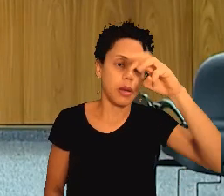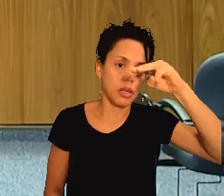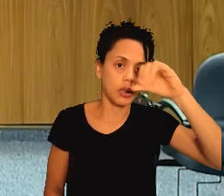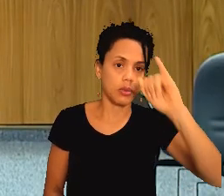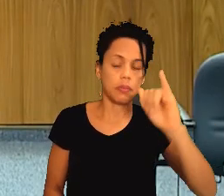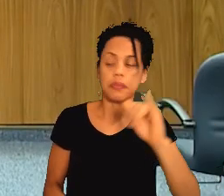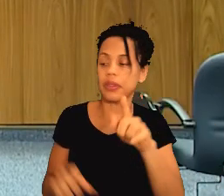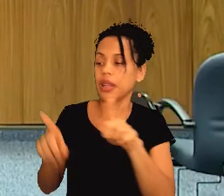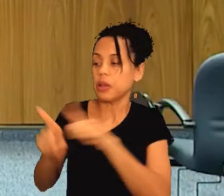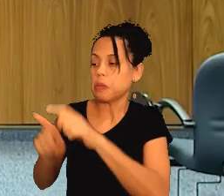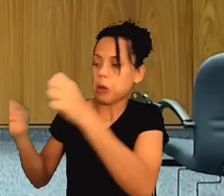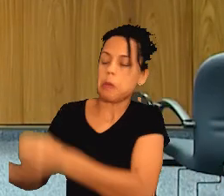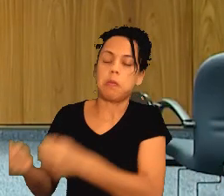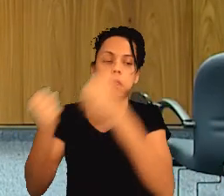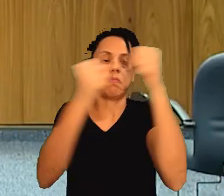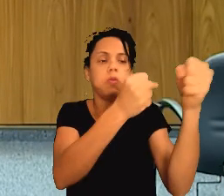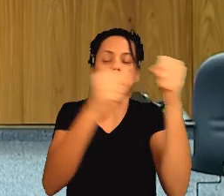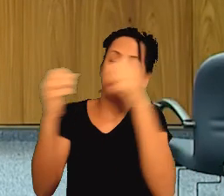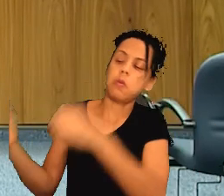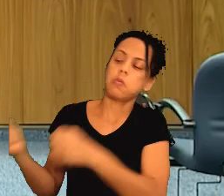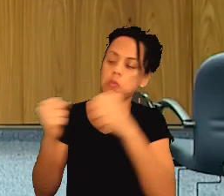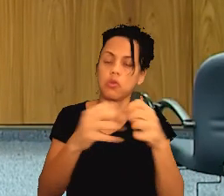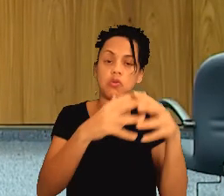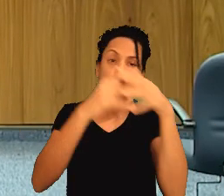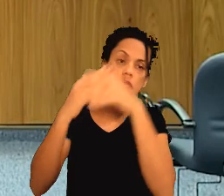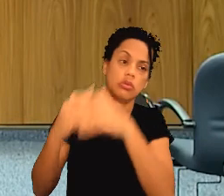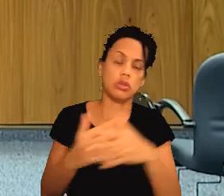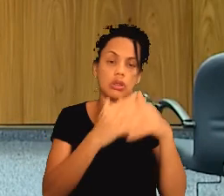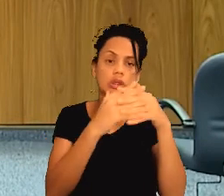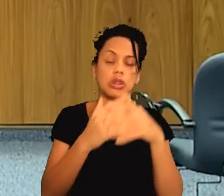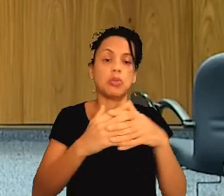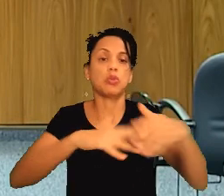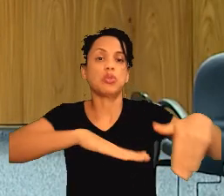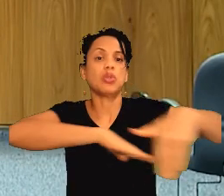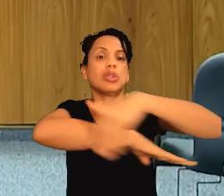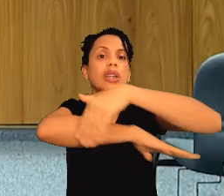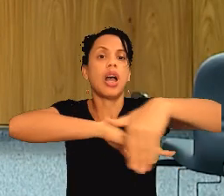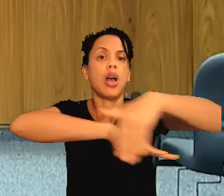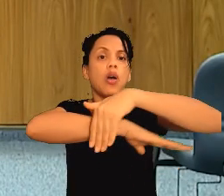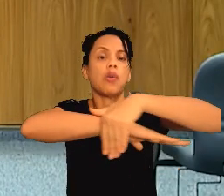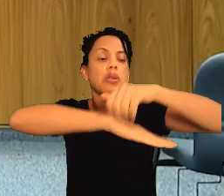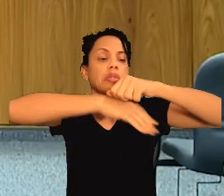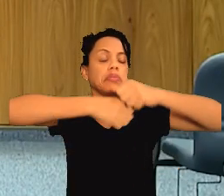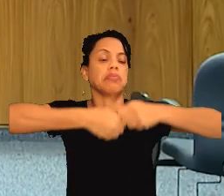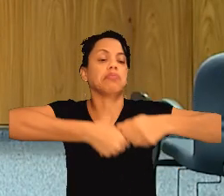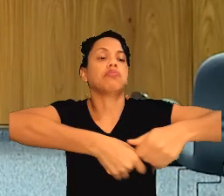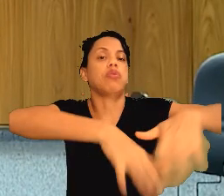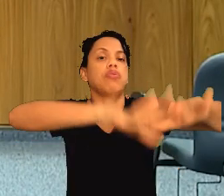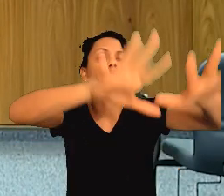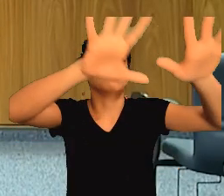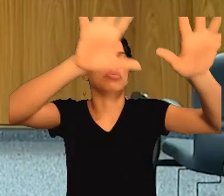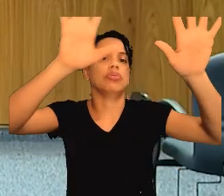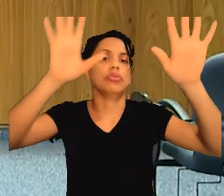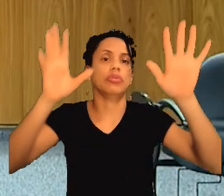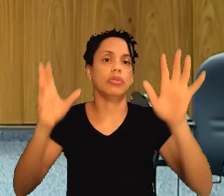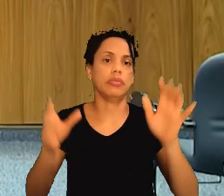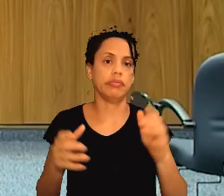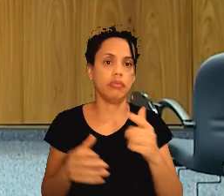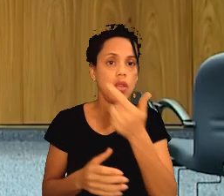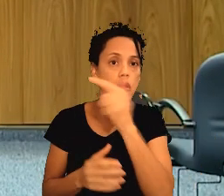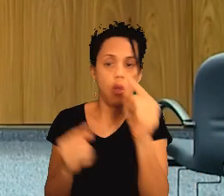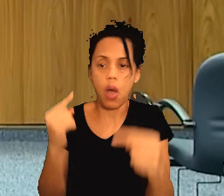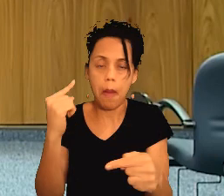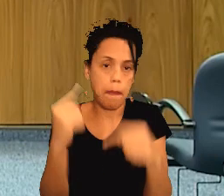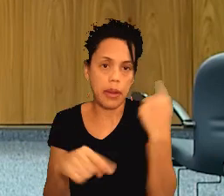Foram colocados em um caminhão e levados para uma margem, para uma beira de estrada, em um despejo que não